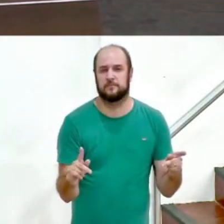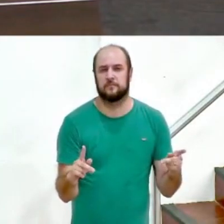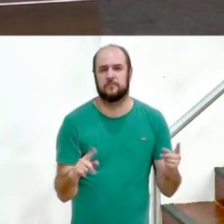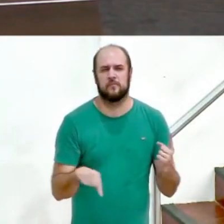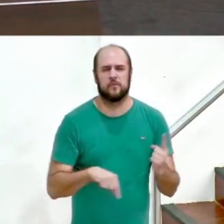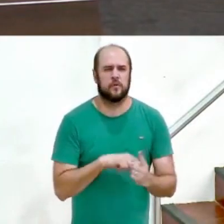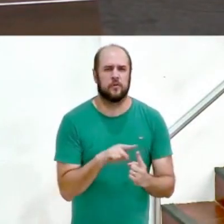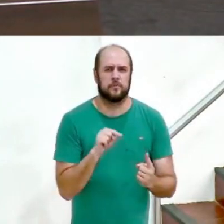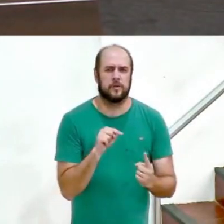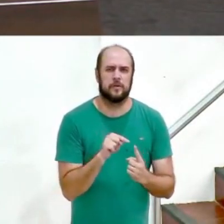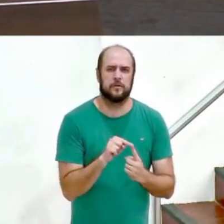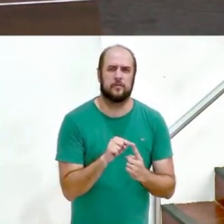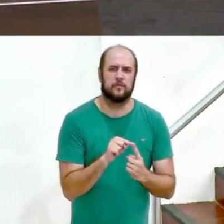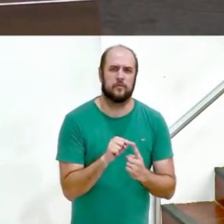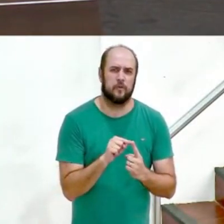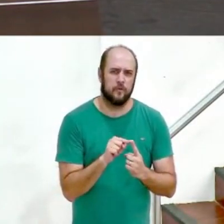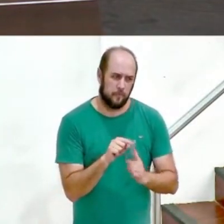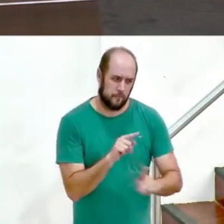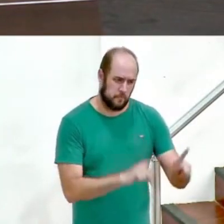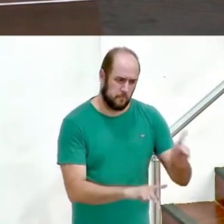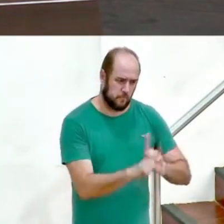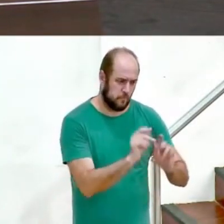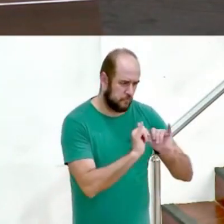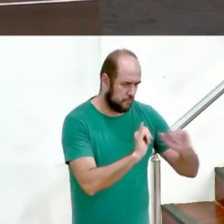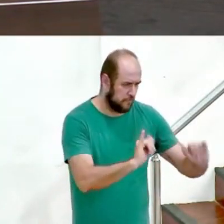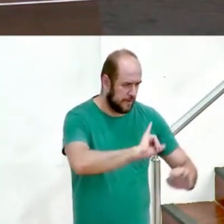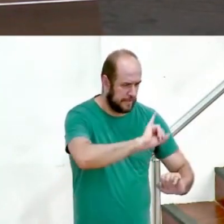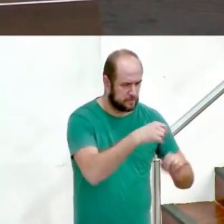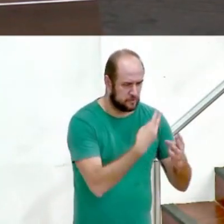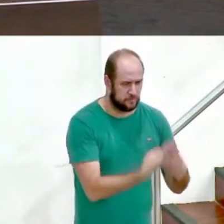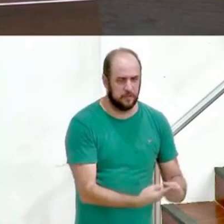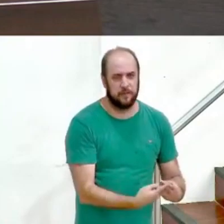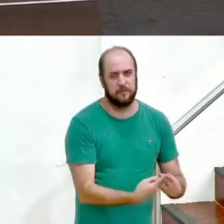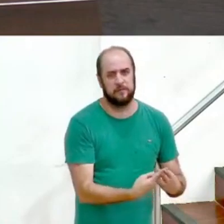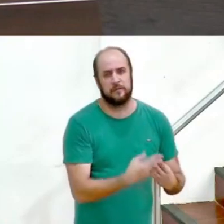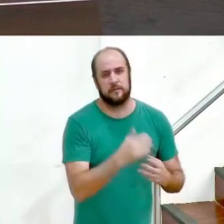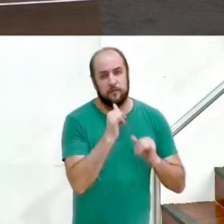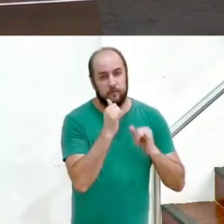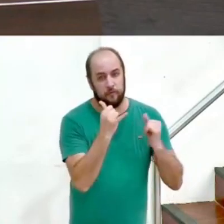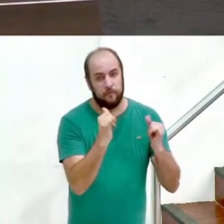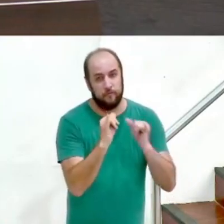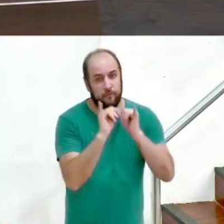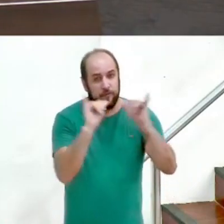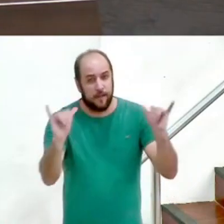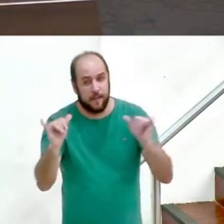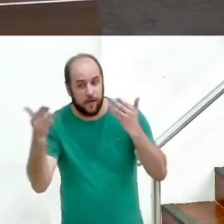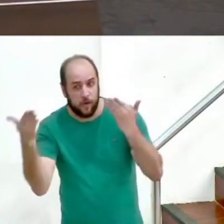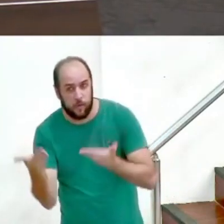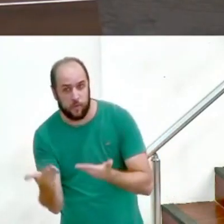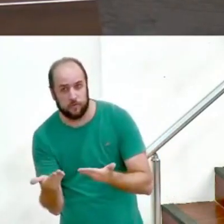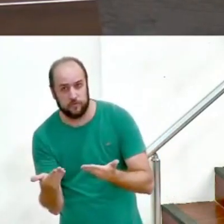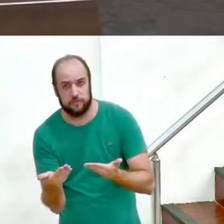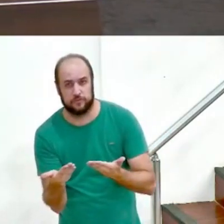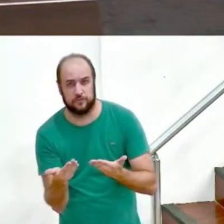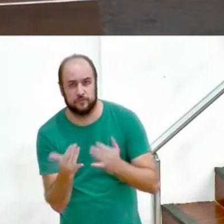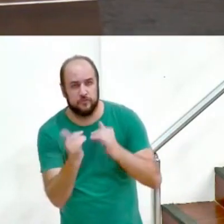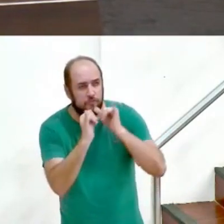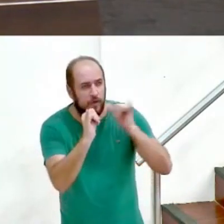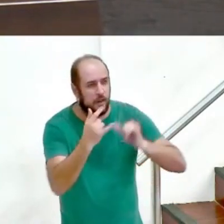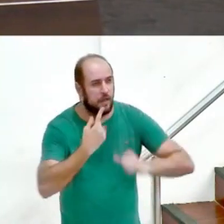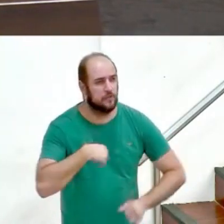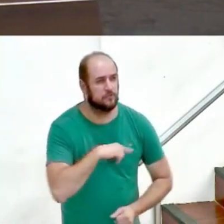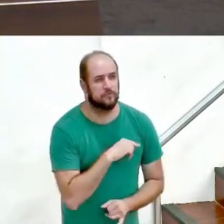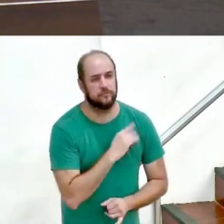destinada ao povo de Judá fala a nós hoje. Fala a nós